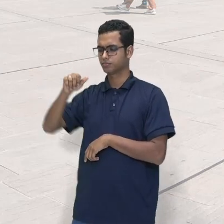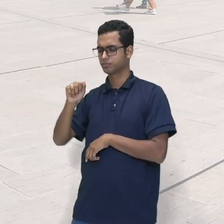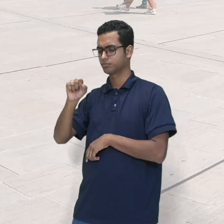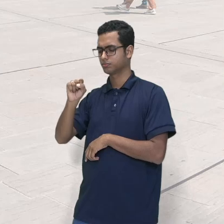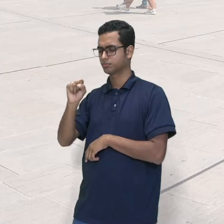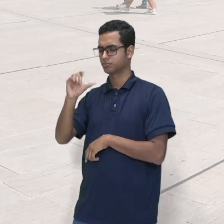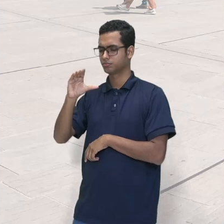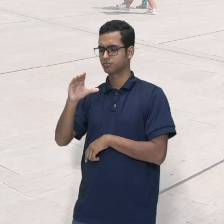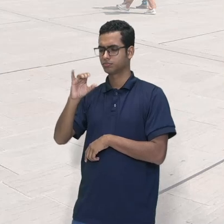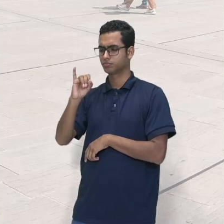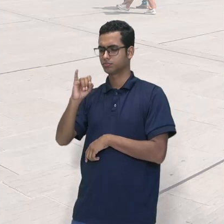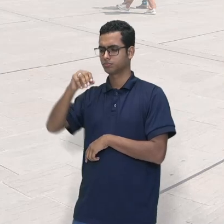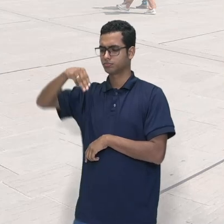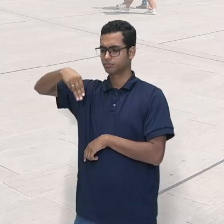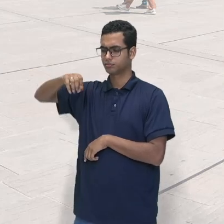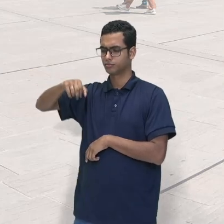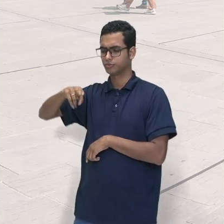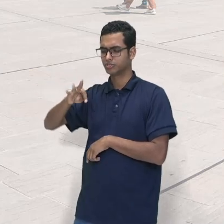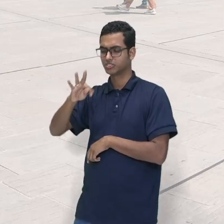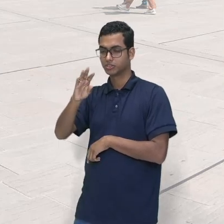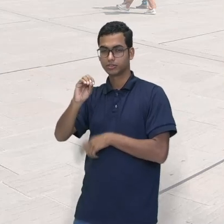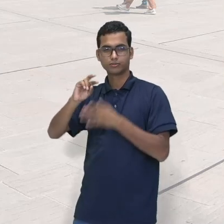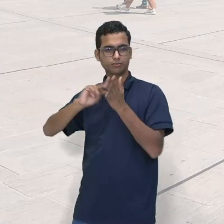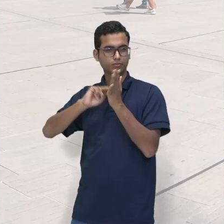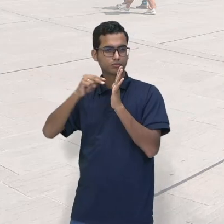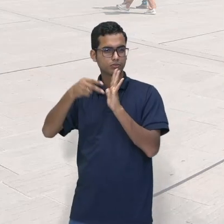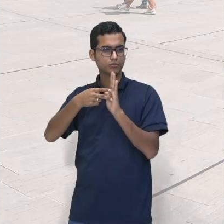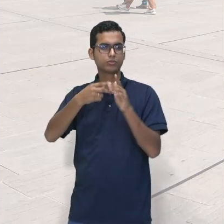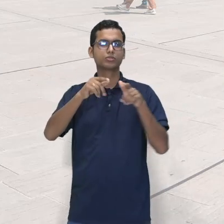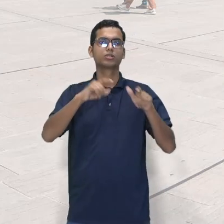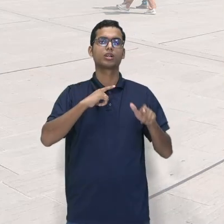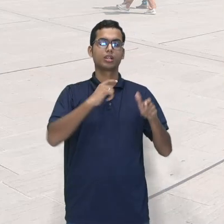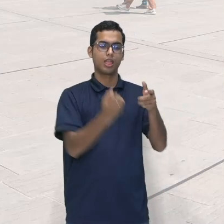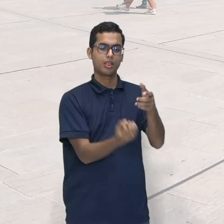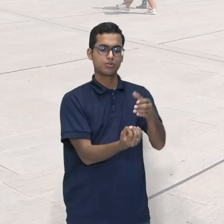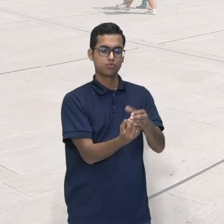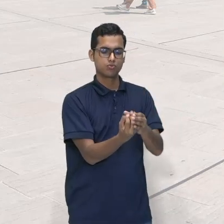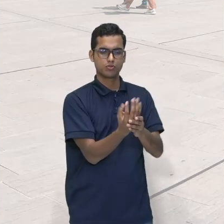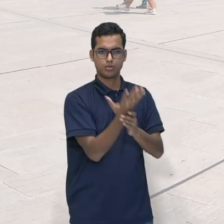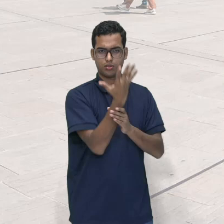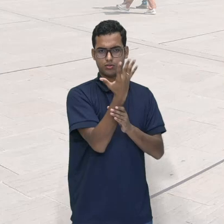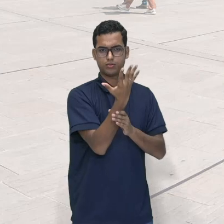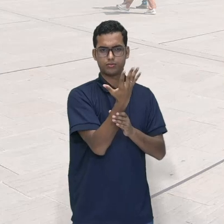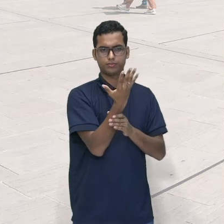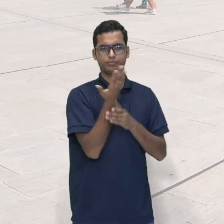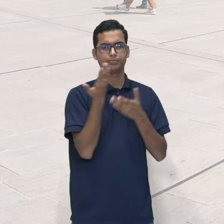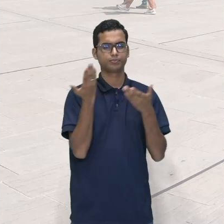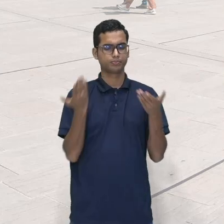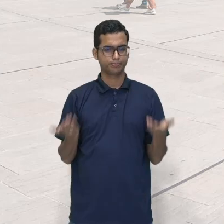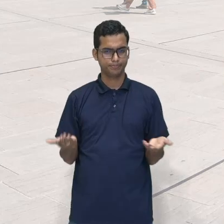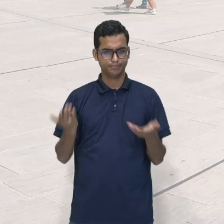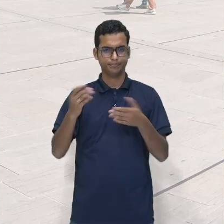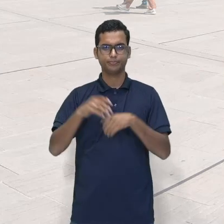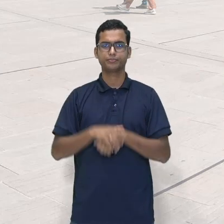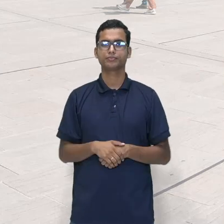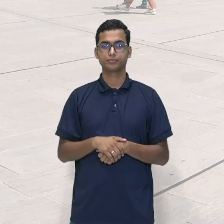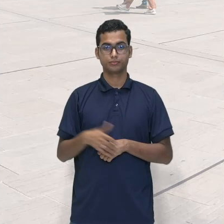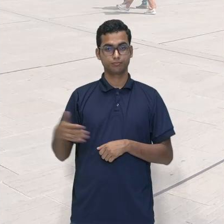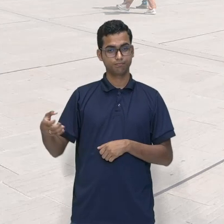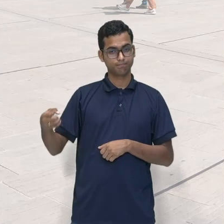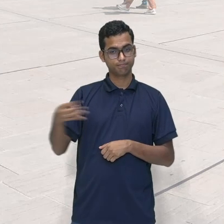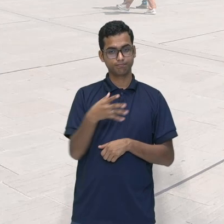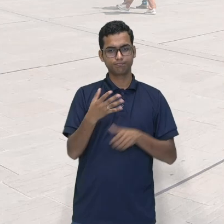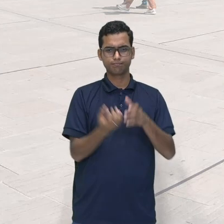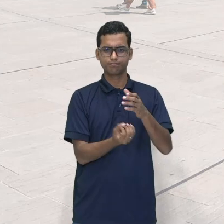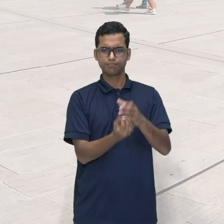renascimento, quer dizer o quê? Que alguma coisa está nascendo, certo? Então, o renascimento é justamente uma nova forma